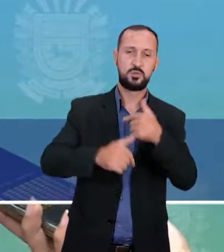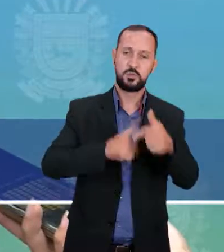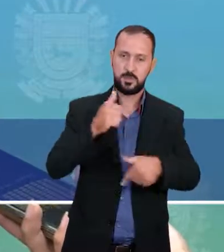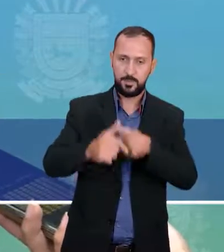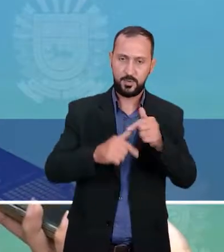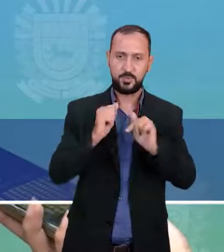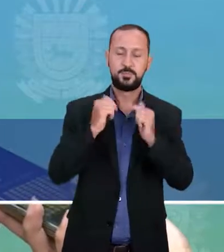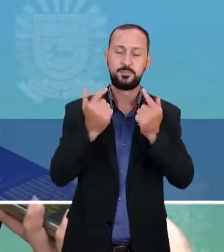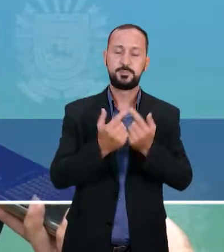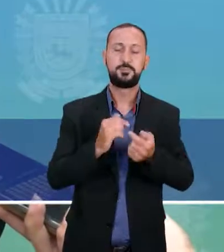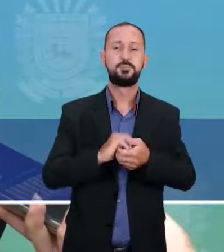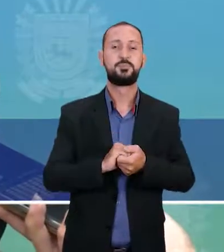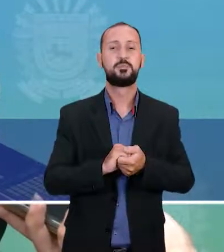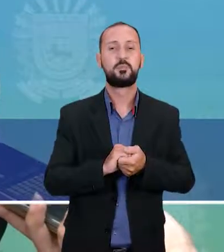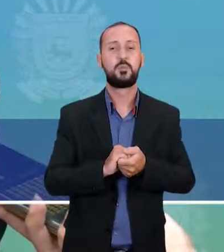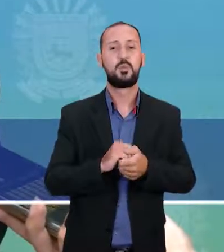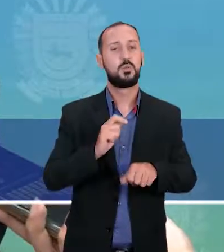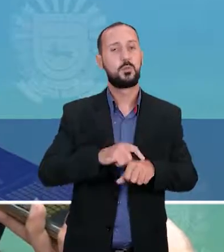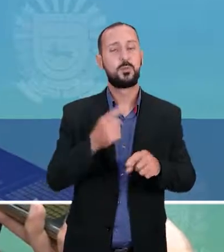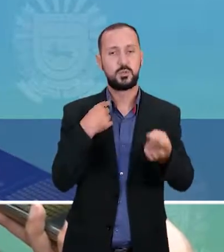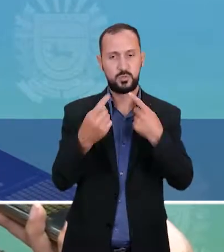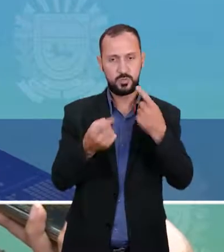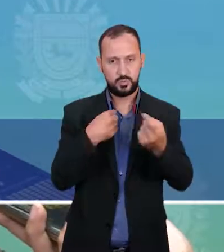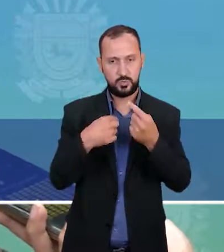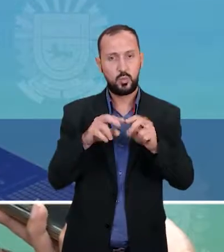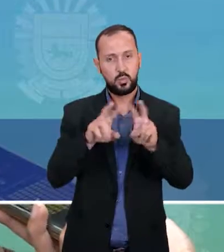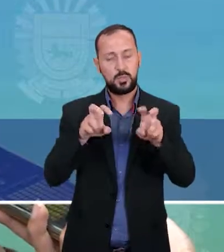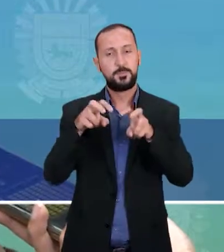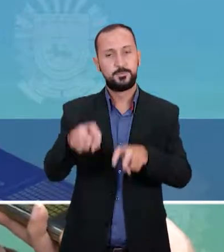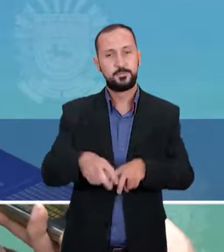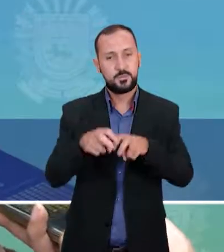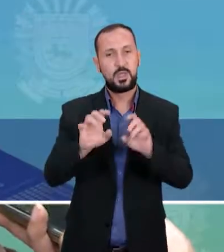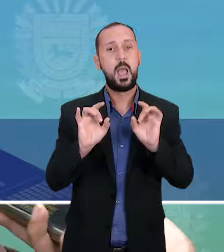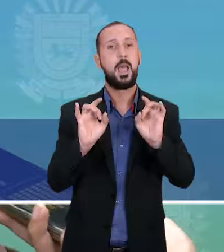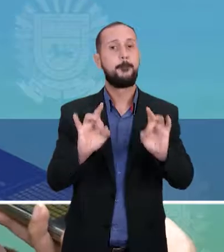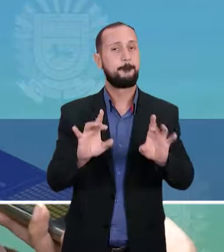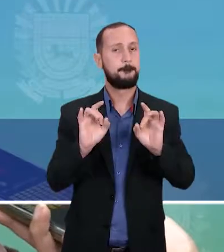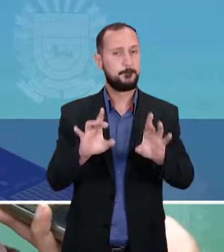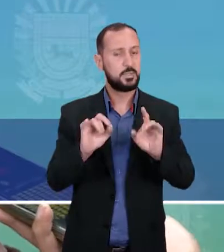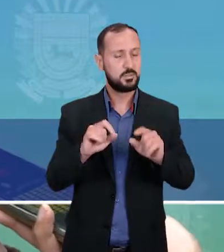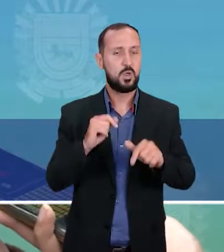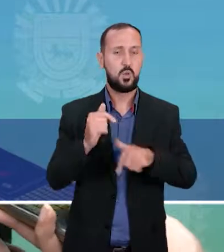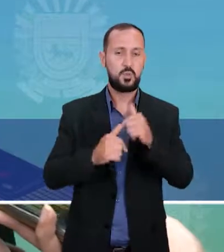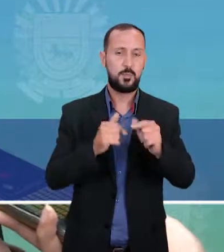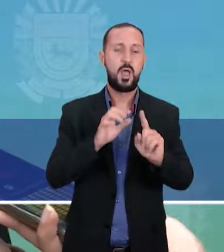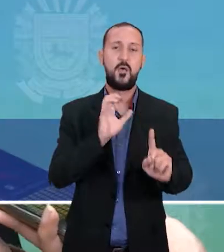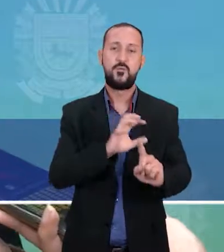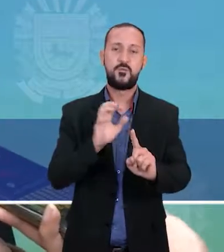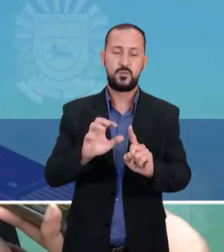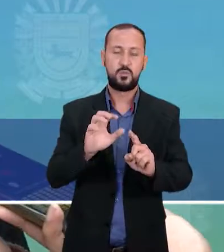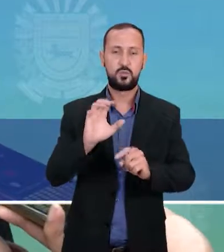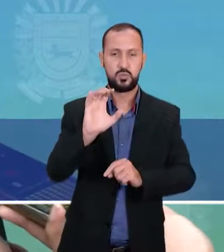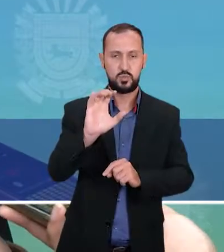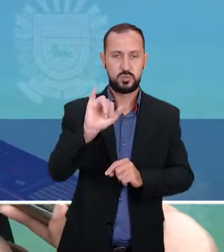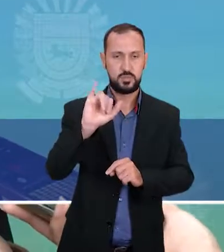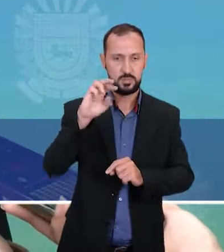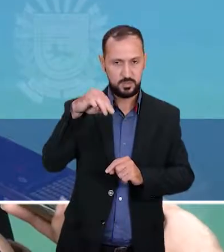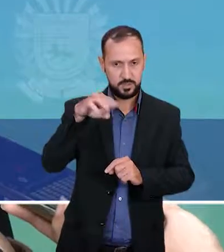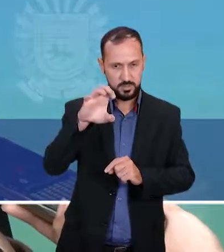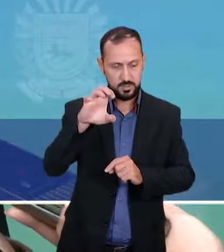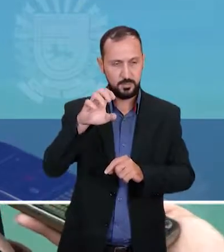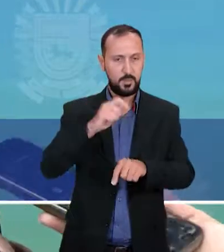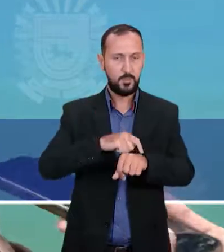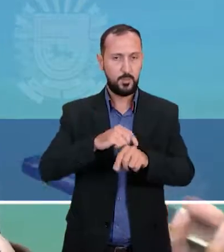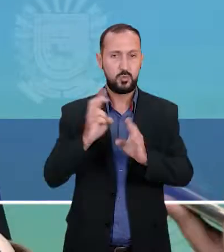trabalho da Assembleia Legislativa, quando discutimos a questão fundiária do Estado, e em especial a questão da influência do CIMI